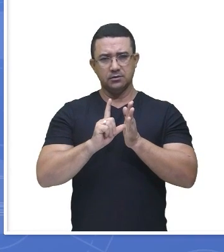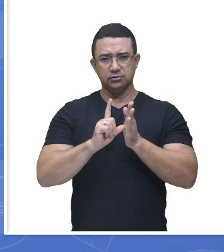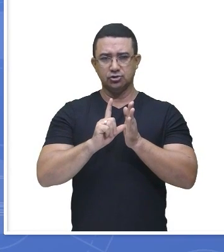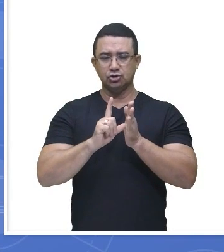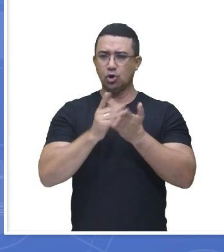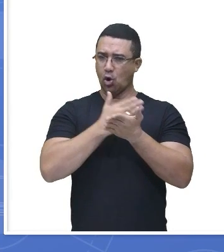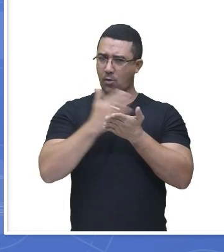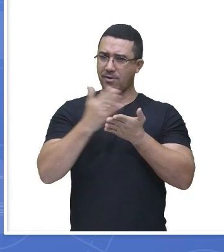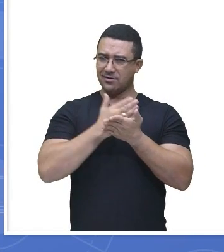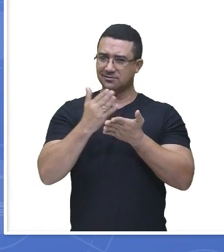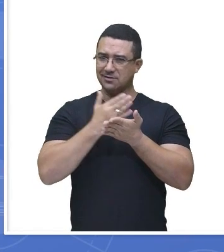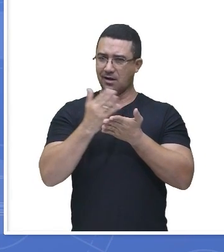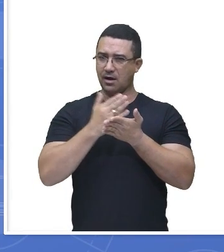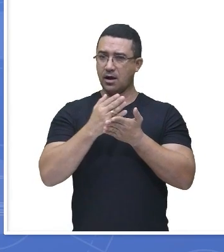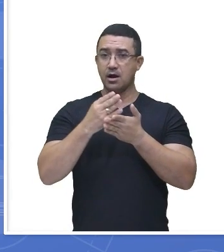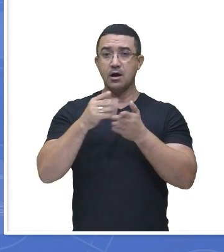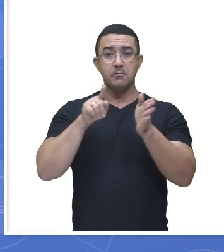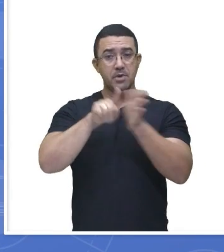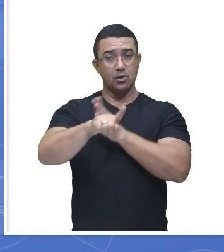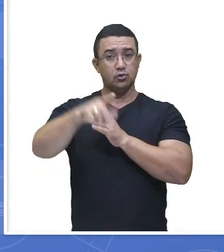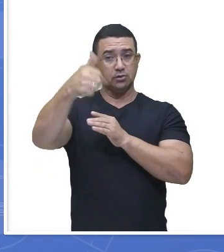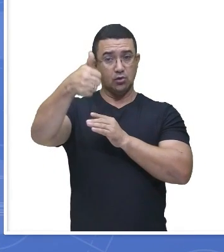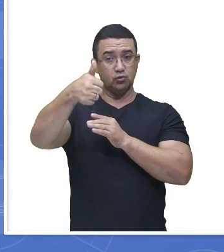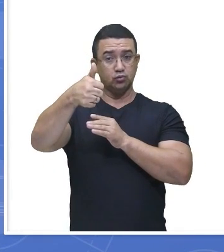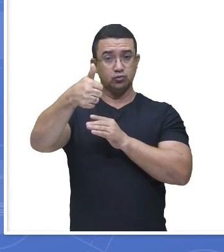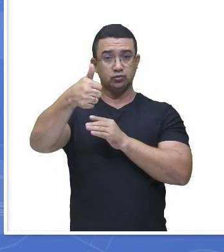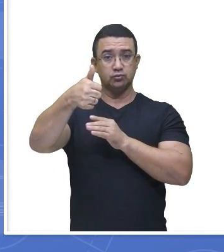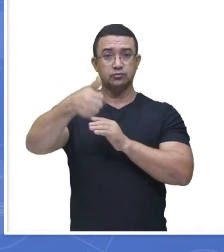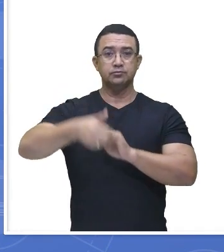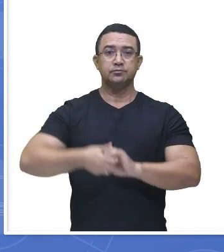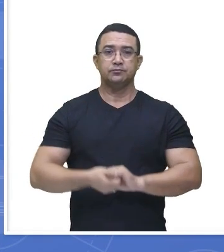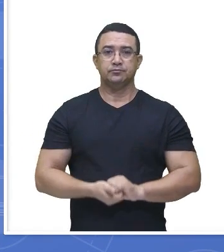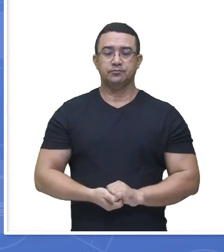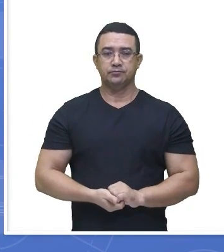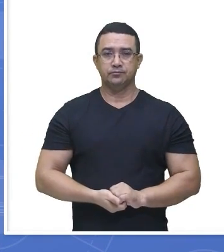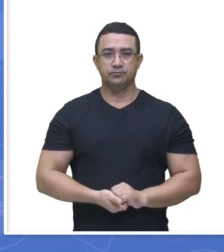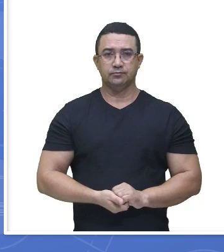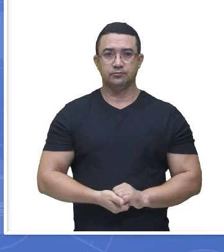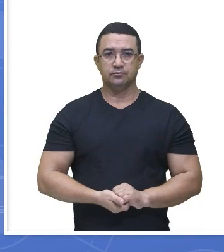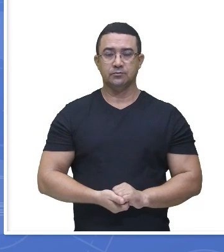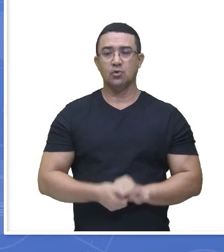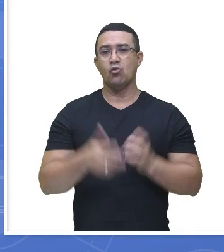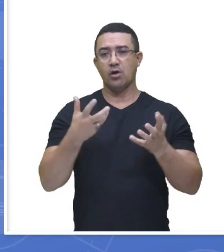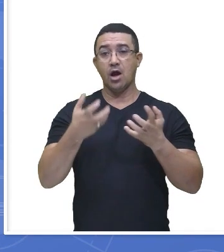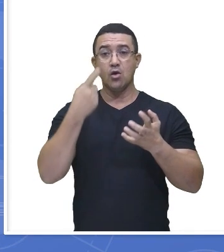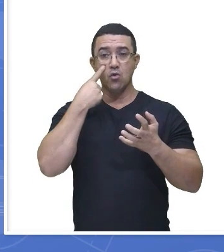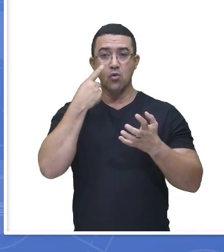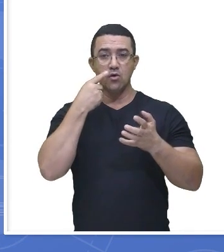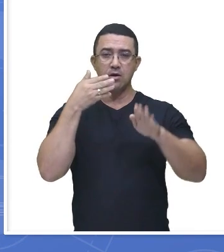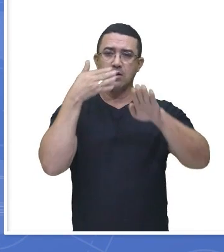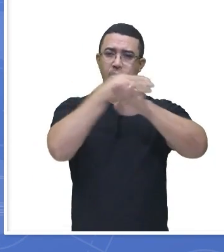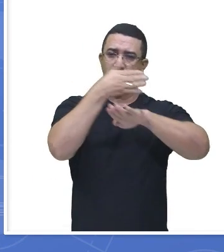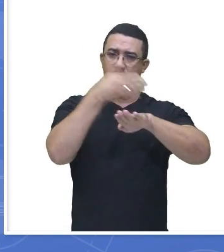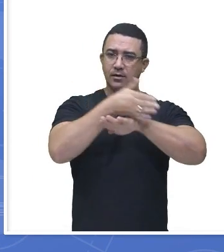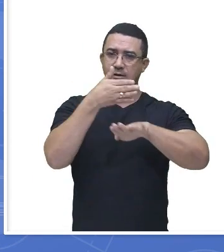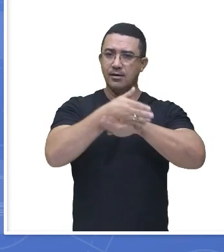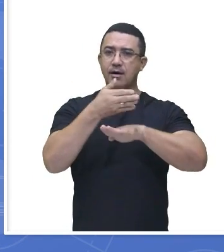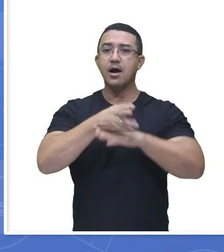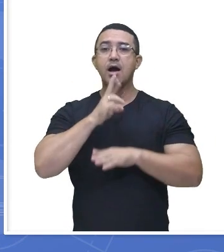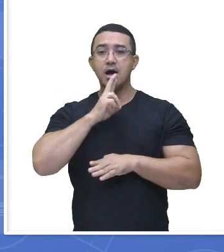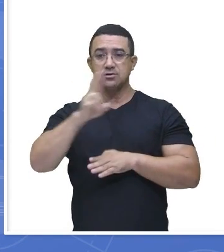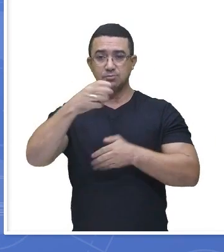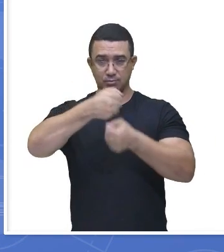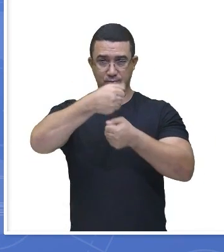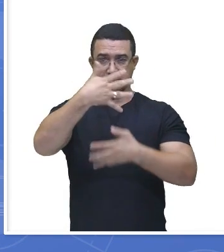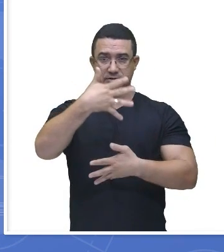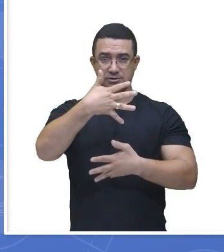adentrar, de realmente ver as respostas de vocês, aliás, de resolver, gostaria de ver aqui a resposta de vocês. Vamos começar